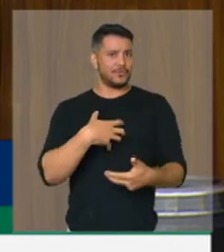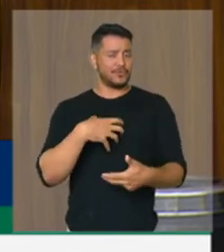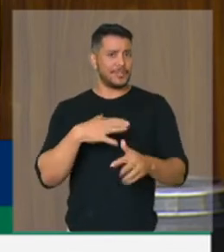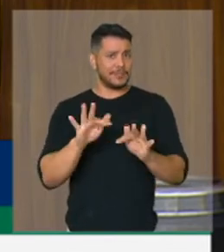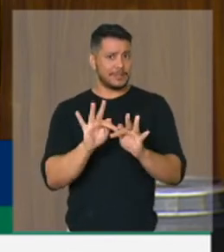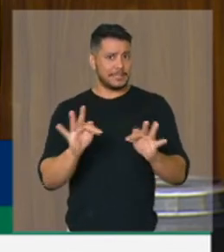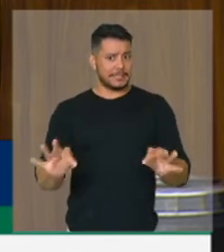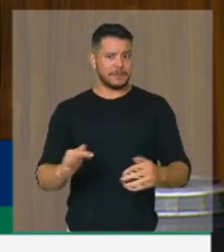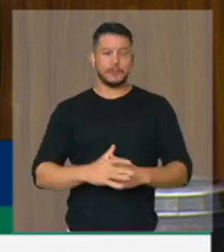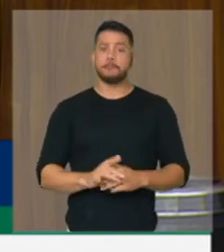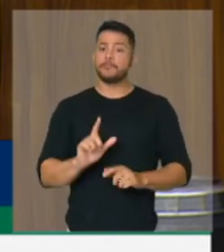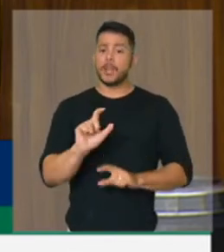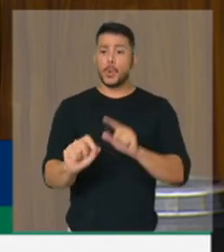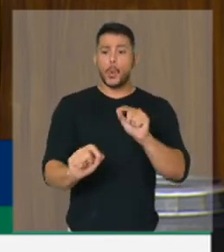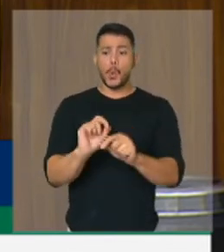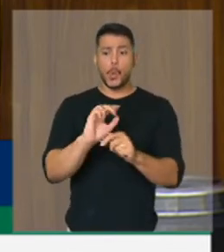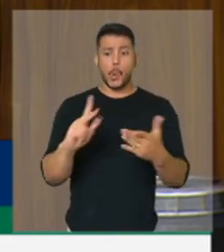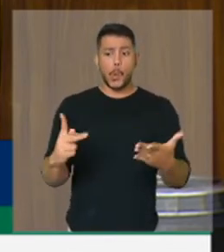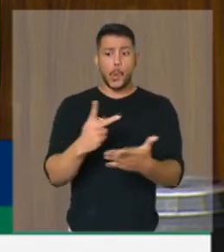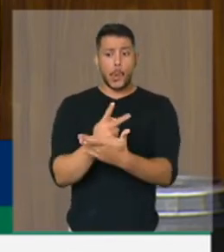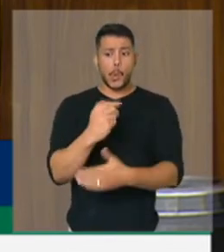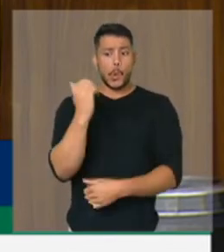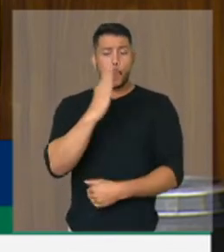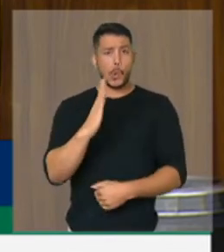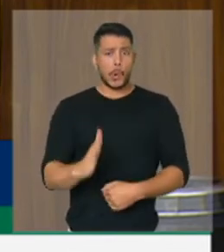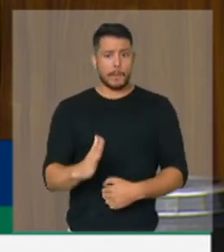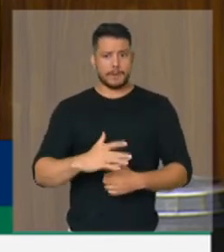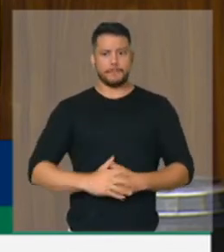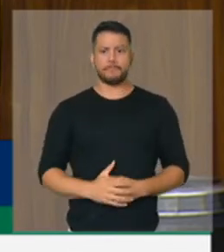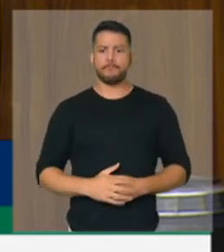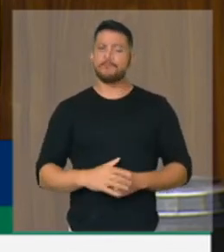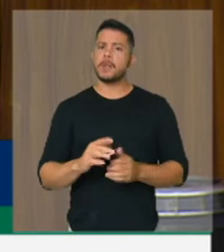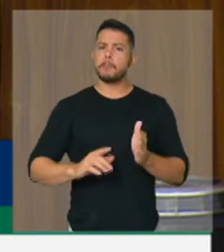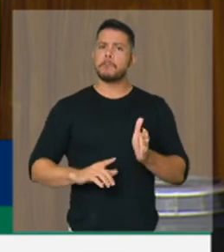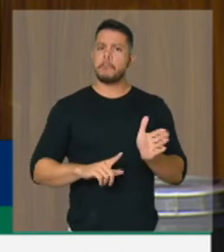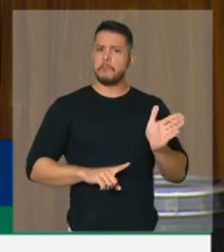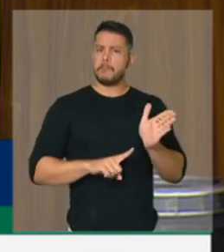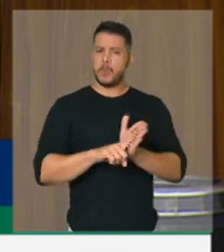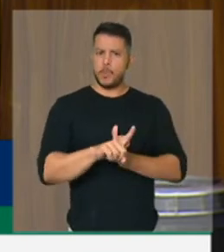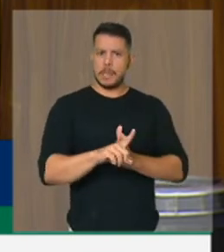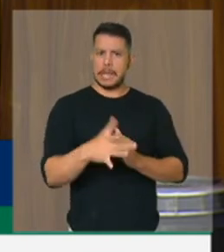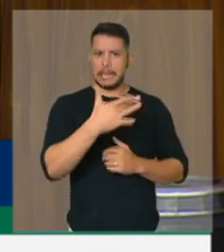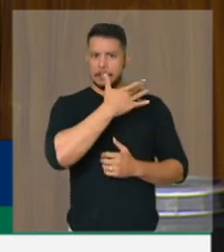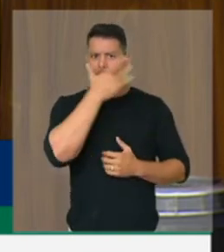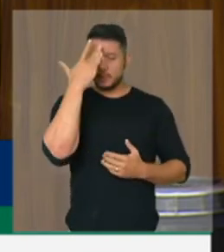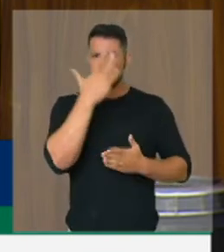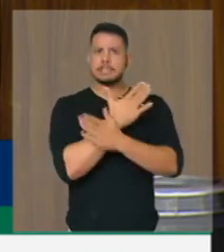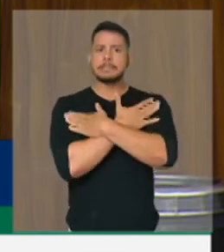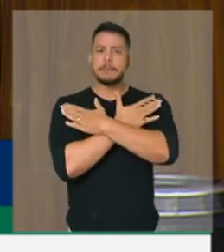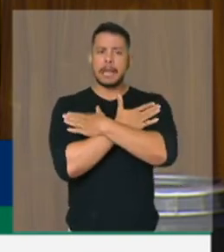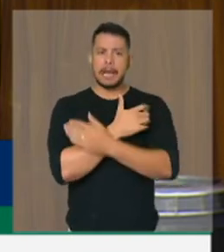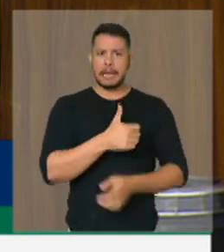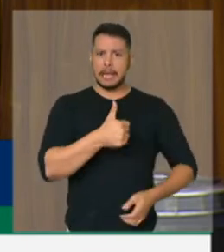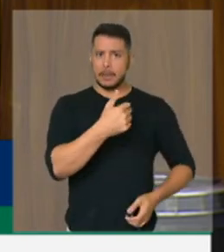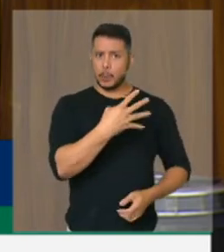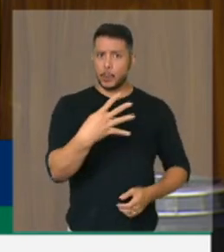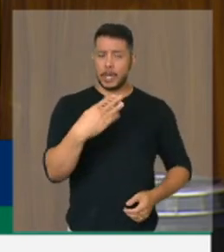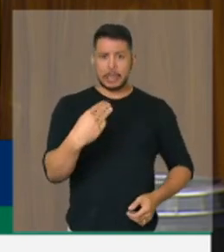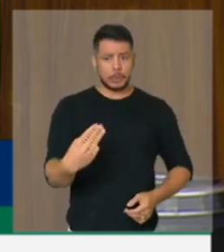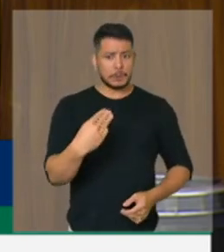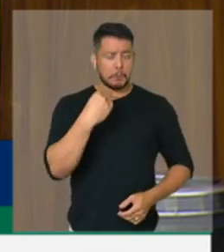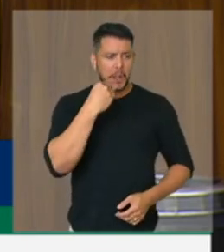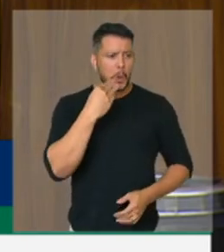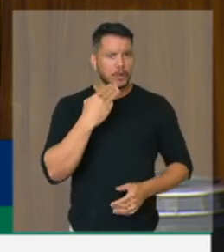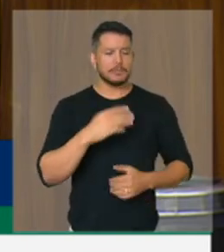acontecendo no Brasil? Vamos chegar para esses 14 milhões de desempregados, bater nas costas dele e falar assim com ele. Olha aqui, você não tem casa não,